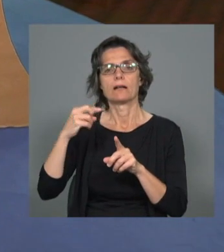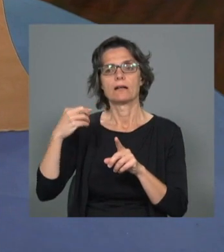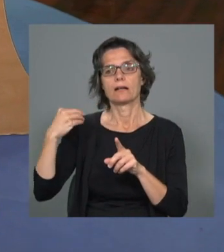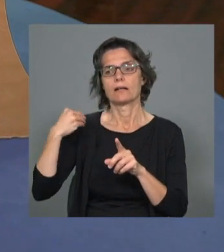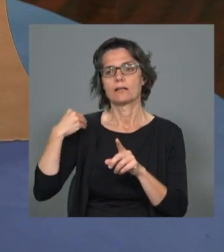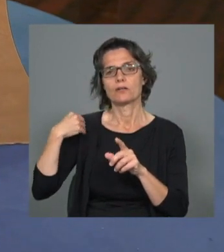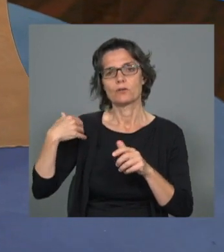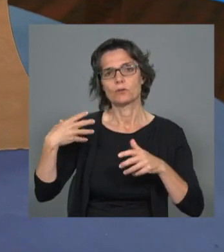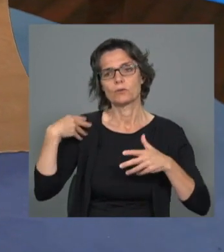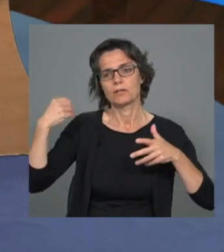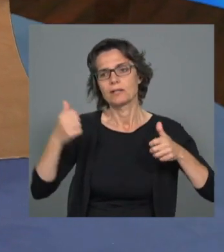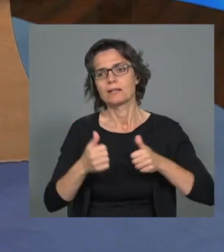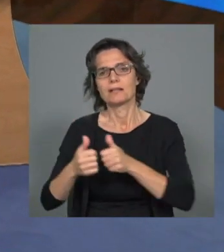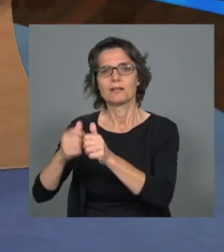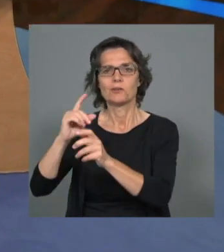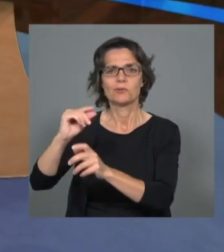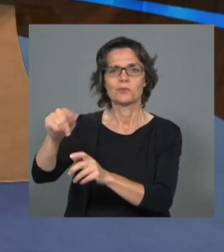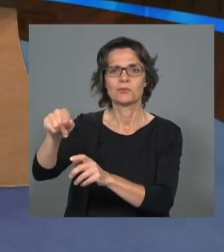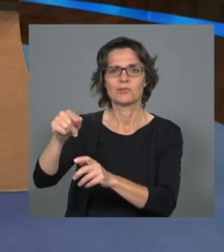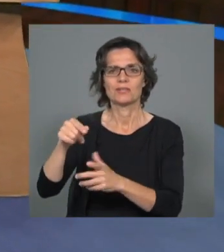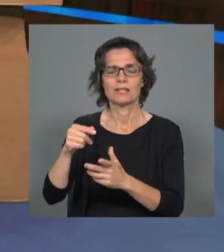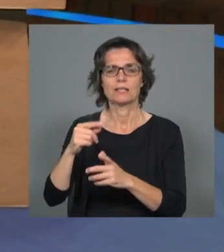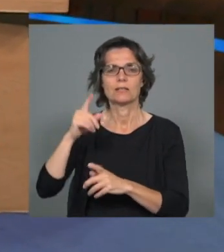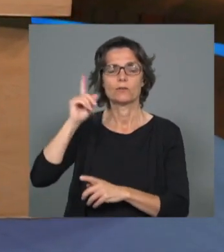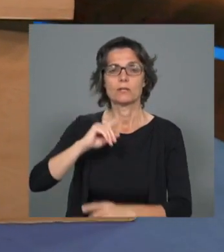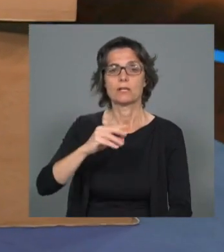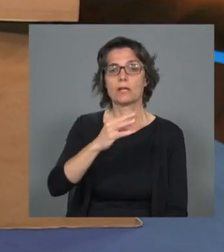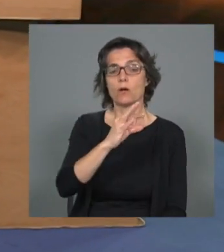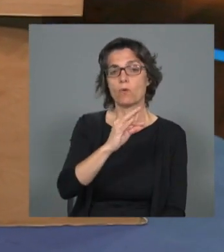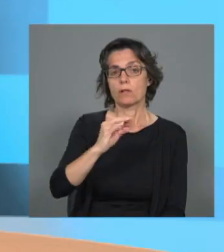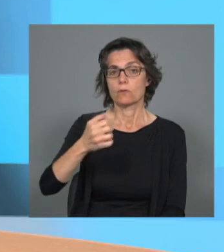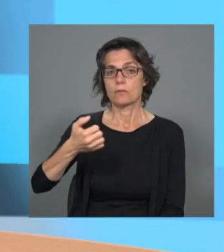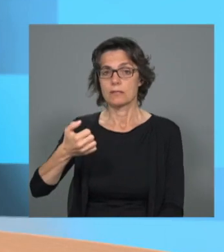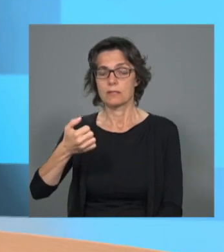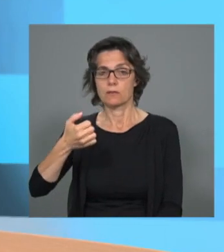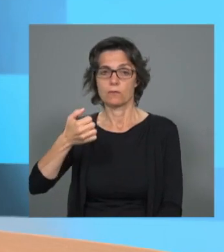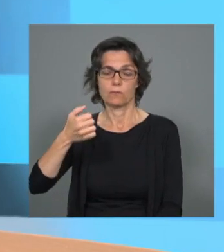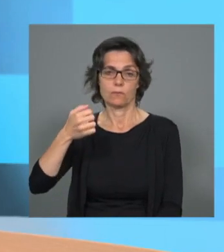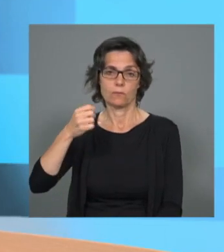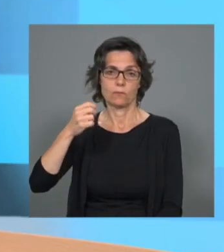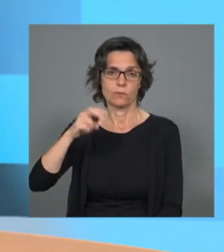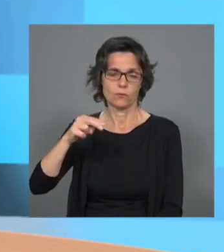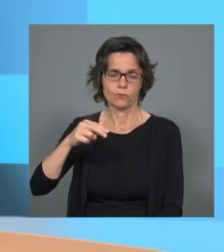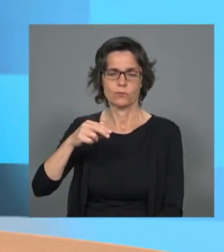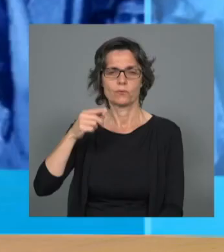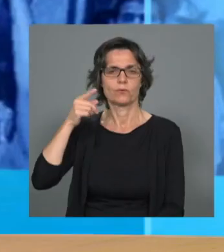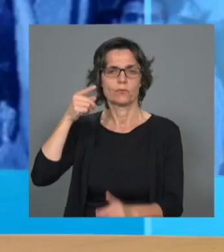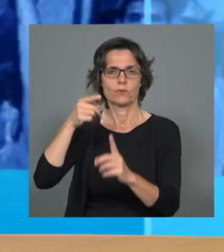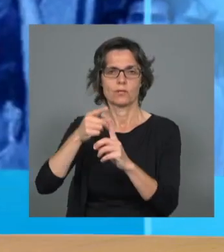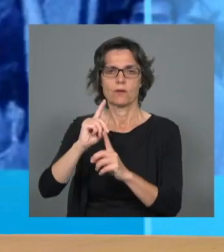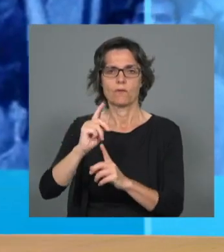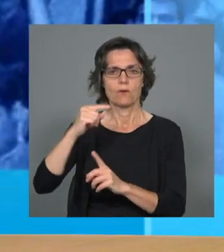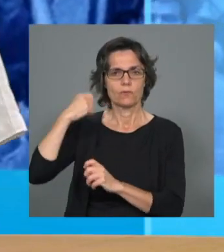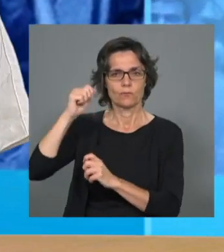estrear 4 e 5 de junho. O que é que se pretende com este filme? Então, boa tarde, antes de